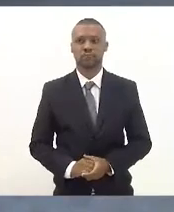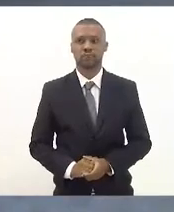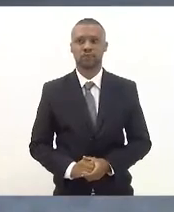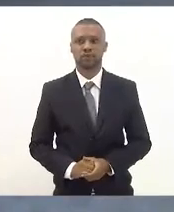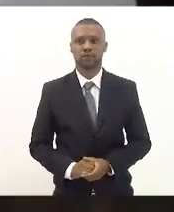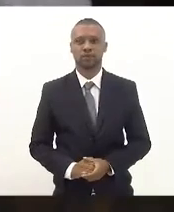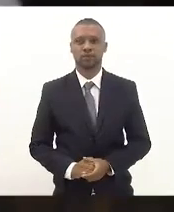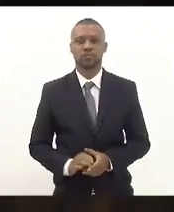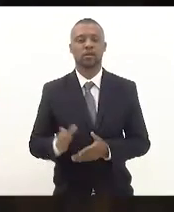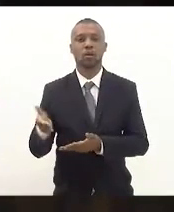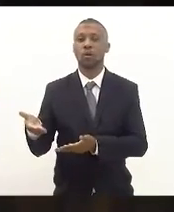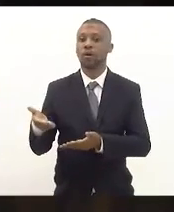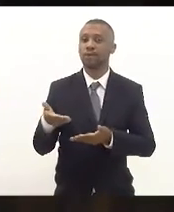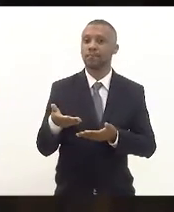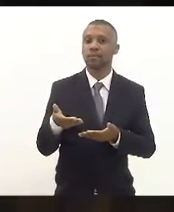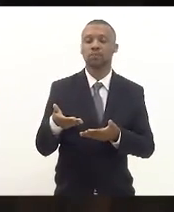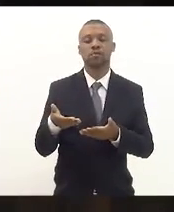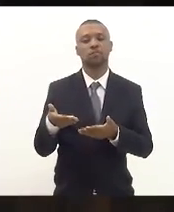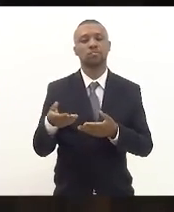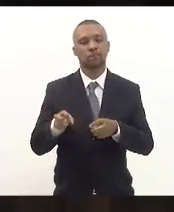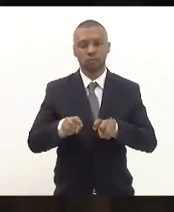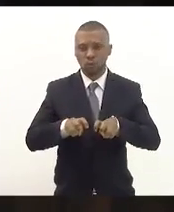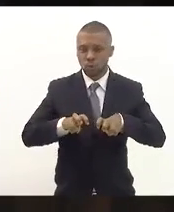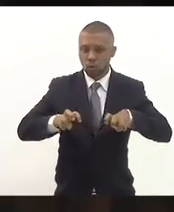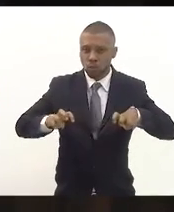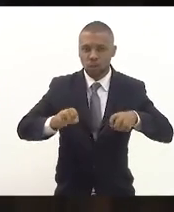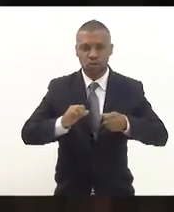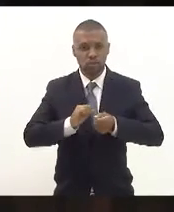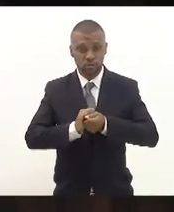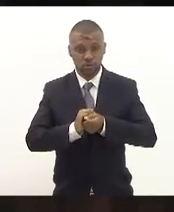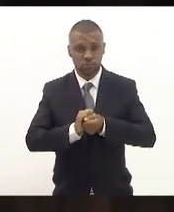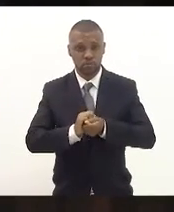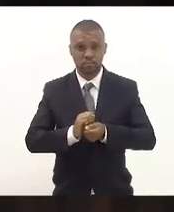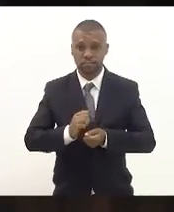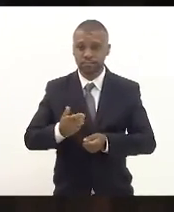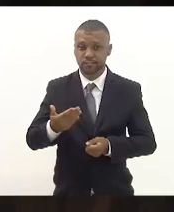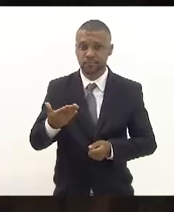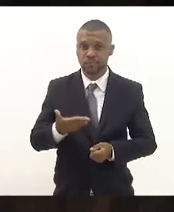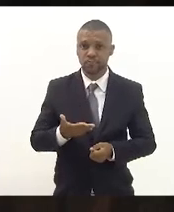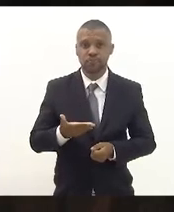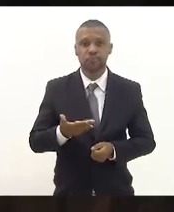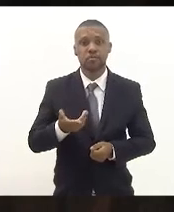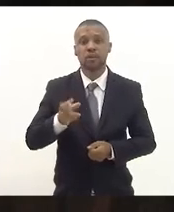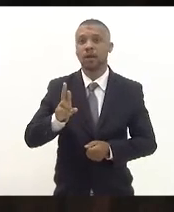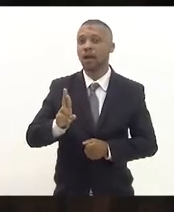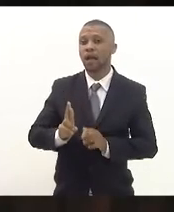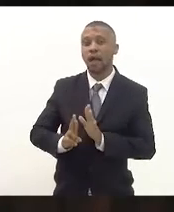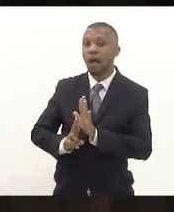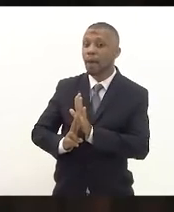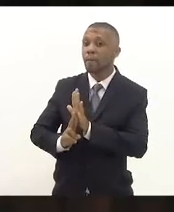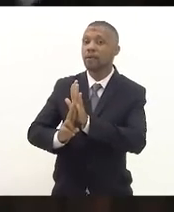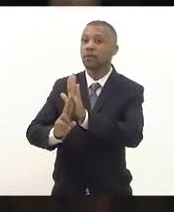um cozido para compor a mesa representando